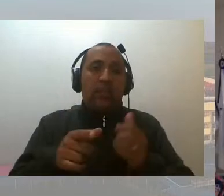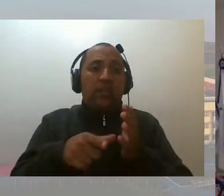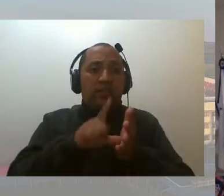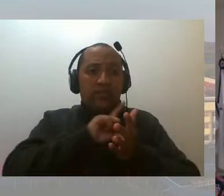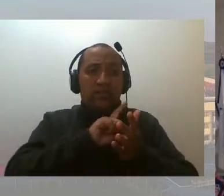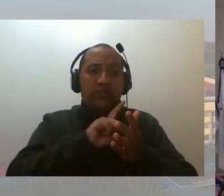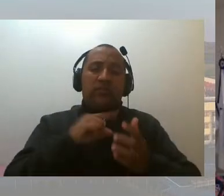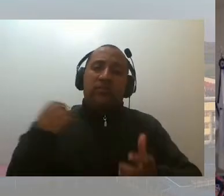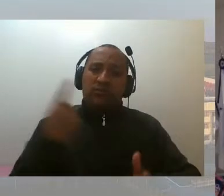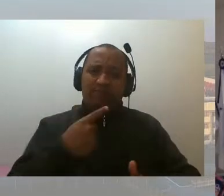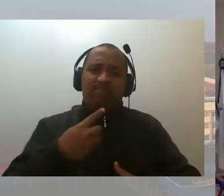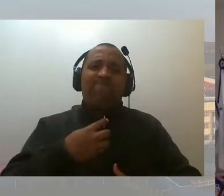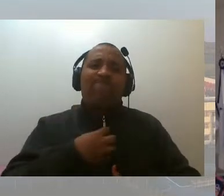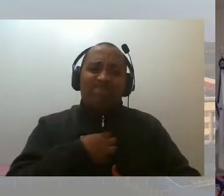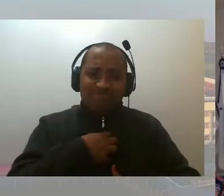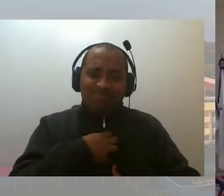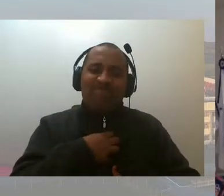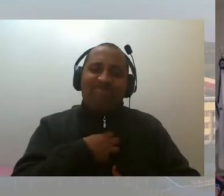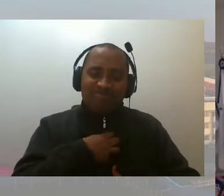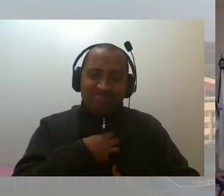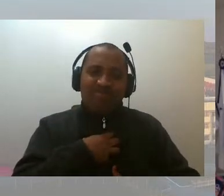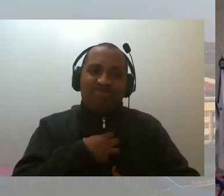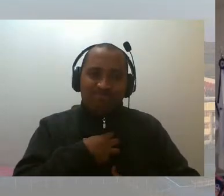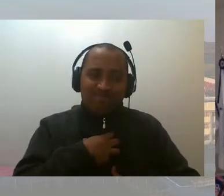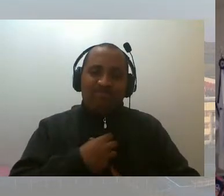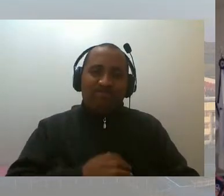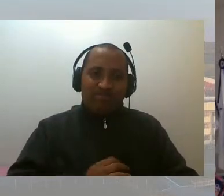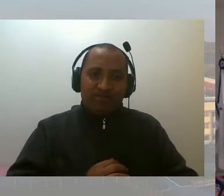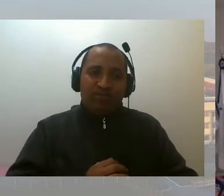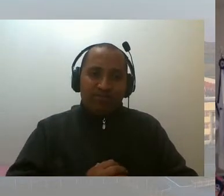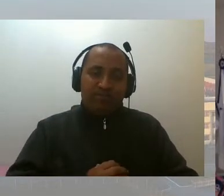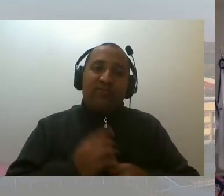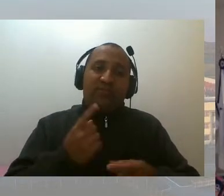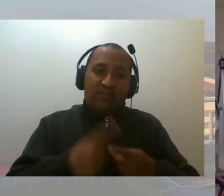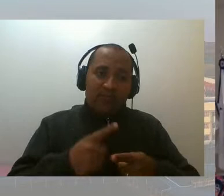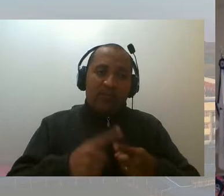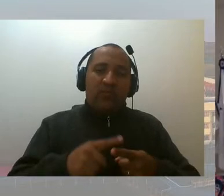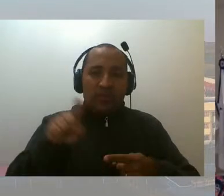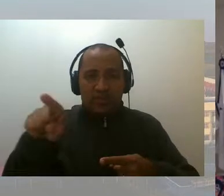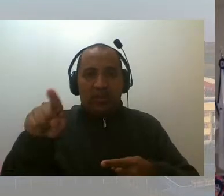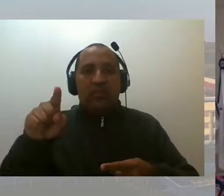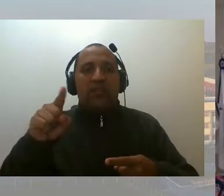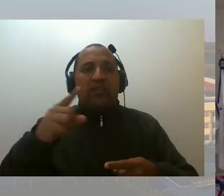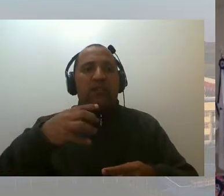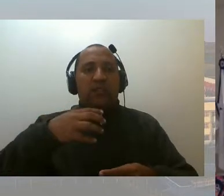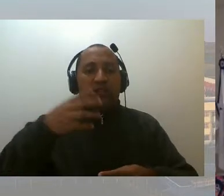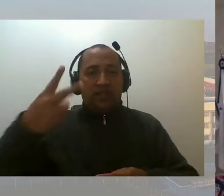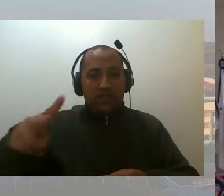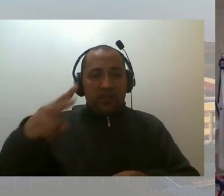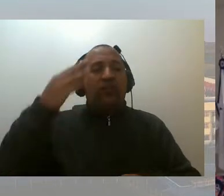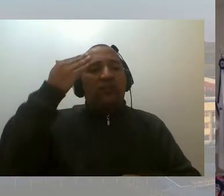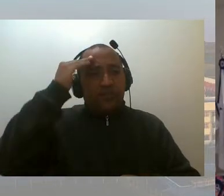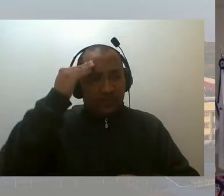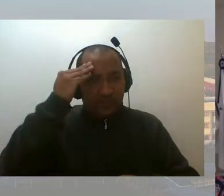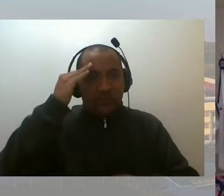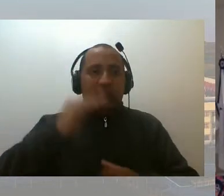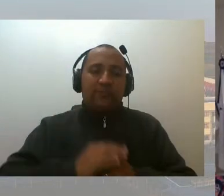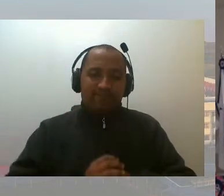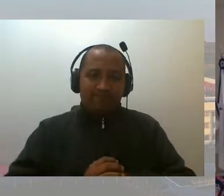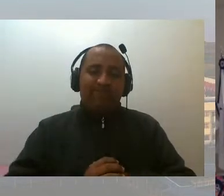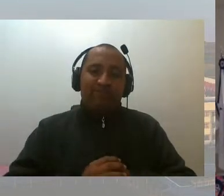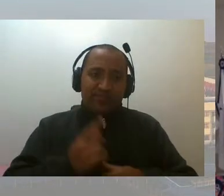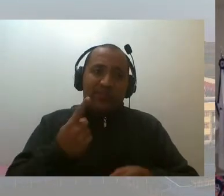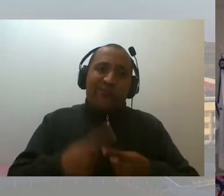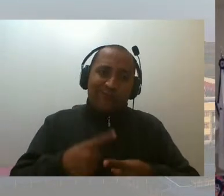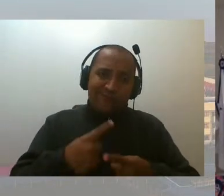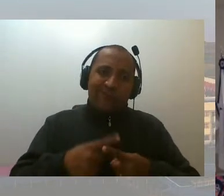nós sentimos muito pelo o que sentiu, e nós entendemos que isso pode